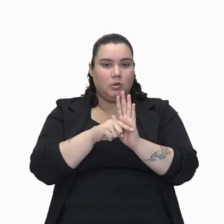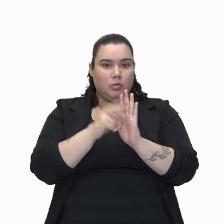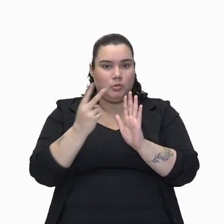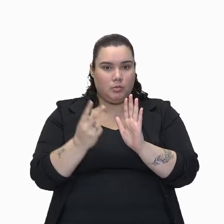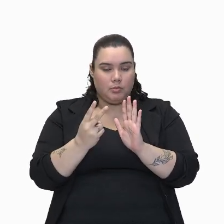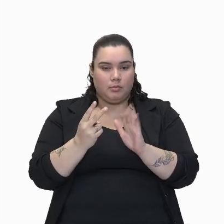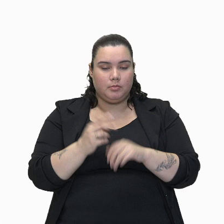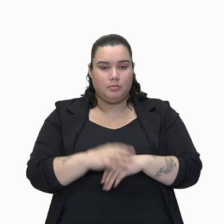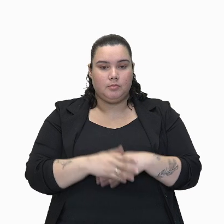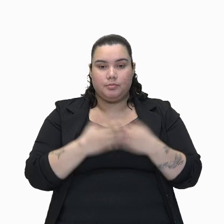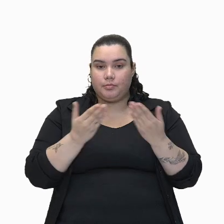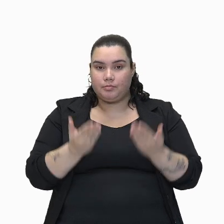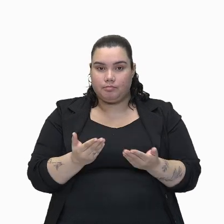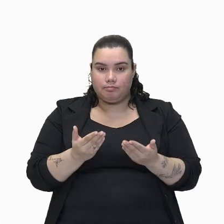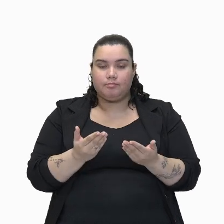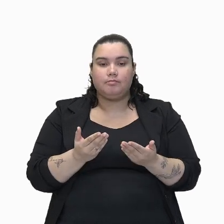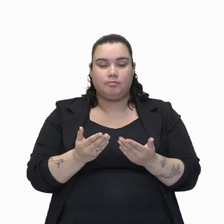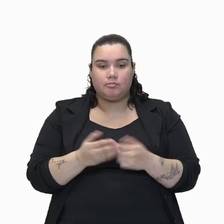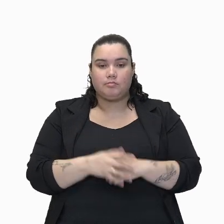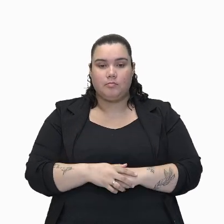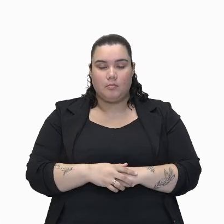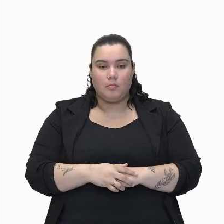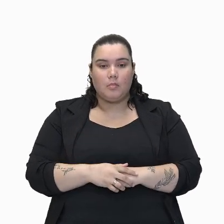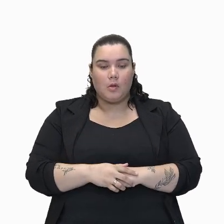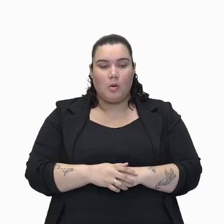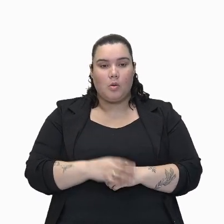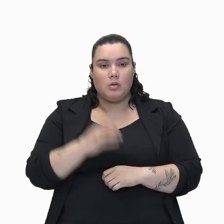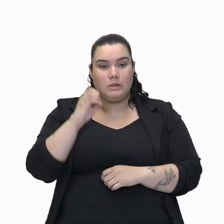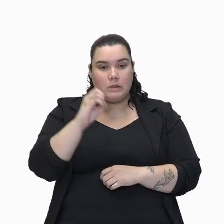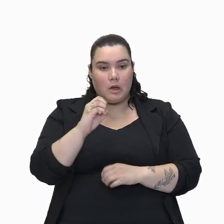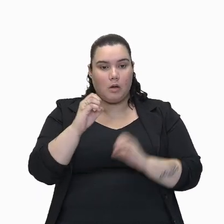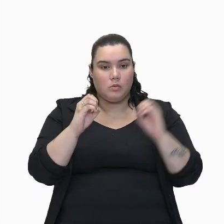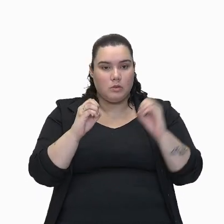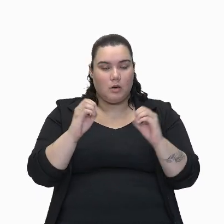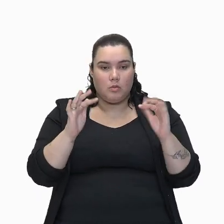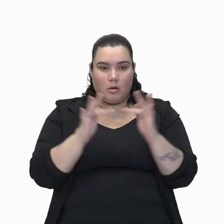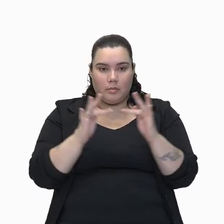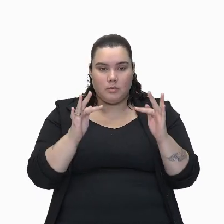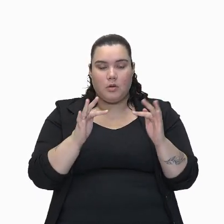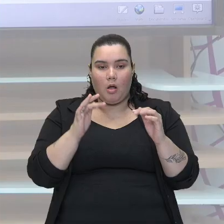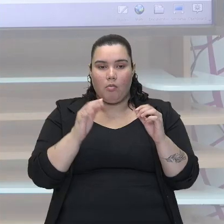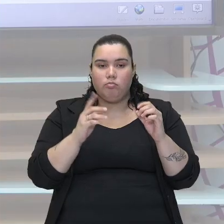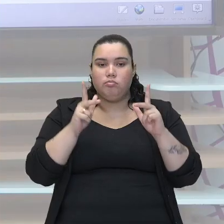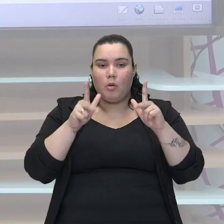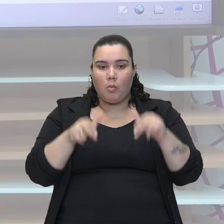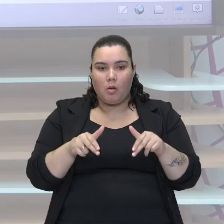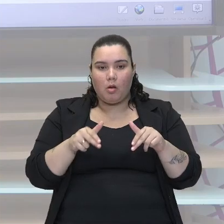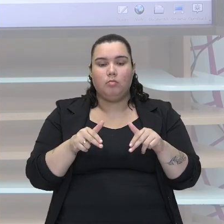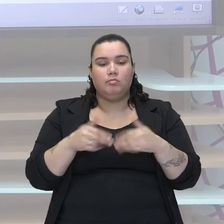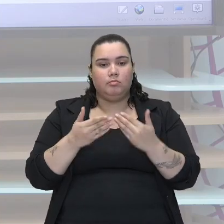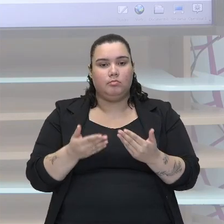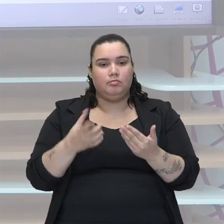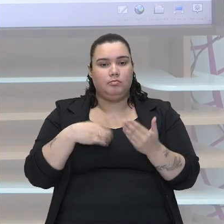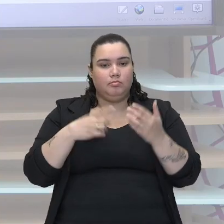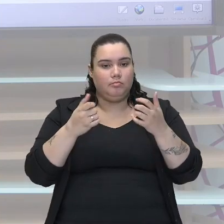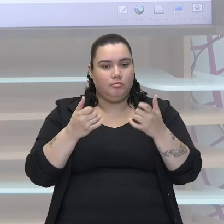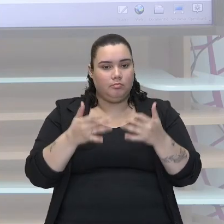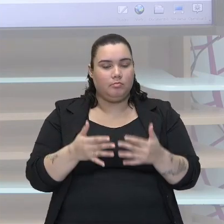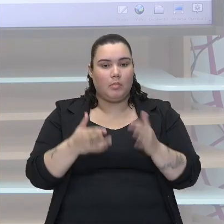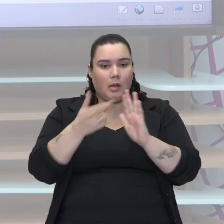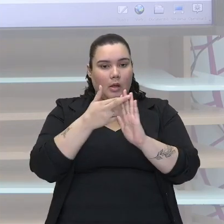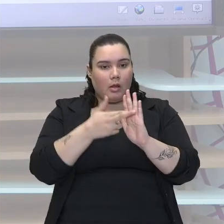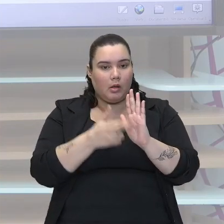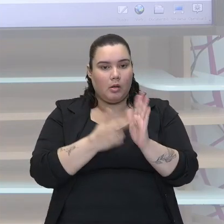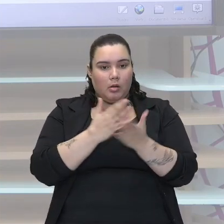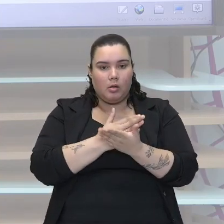menos 2. Então, os dois zeros dessa função, eles são iguais, como disse a nossa regra lá